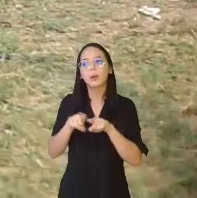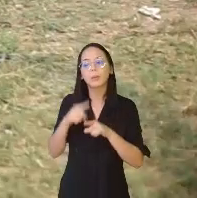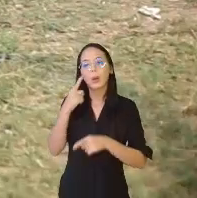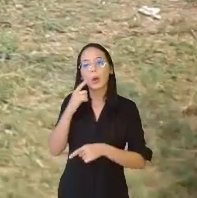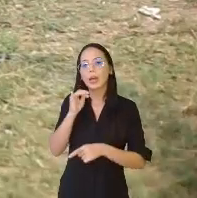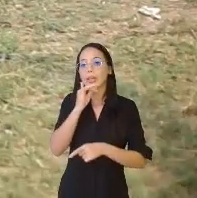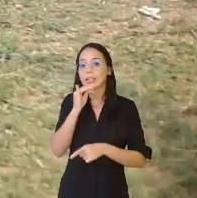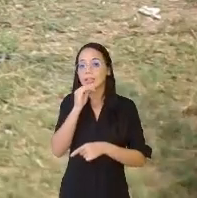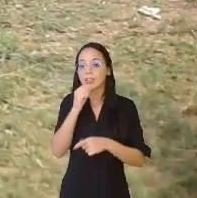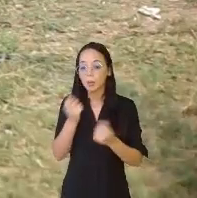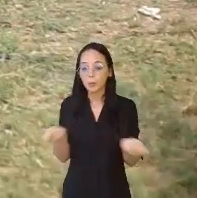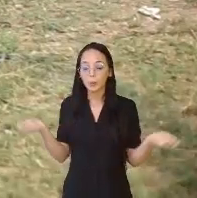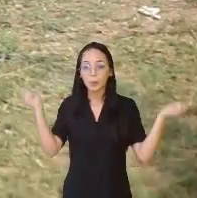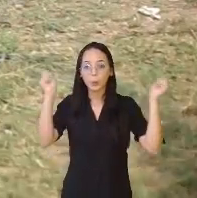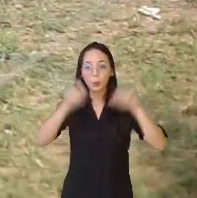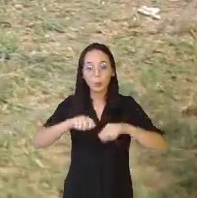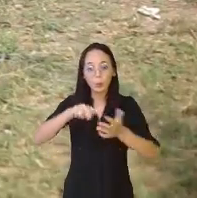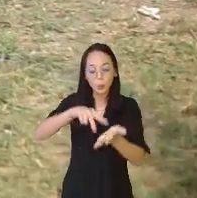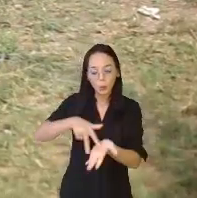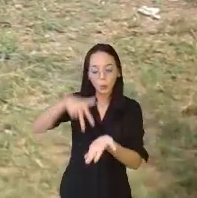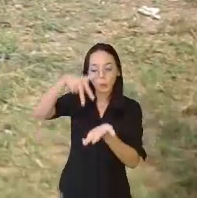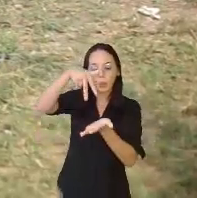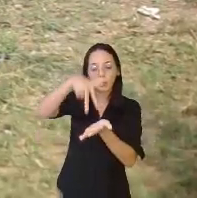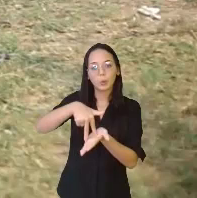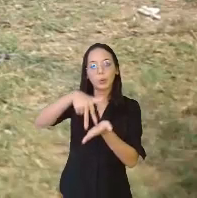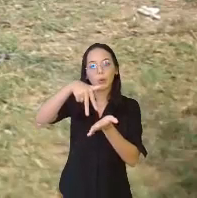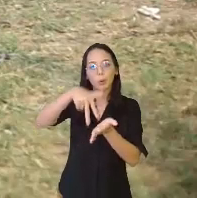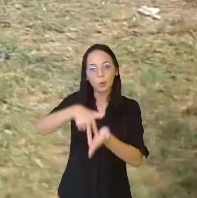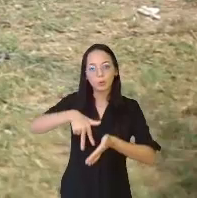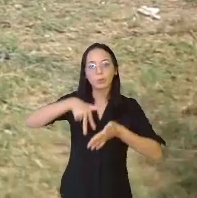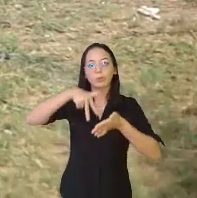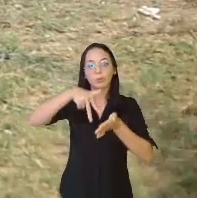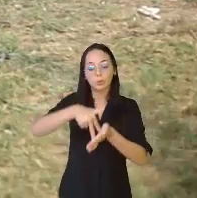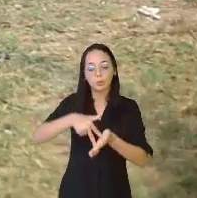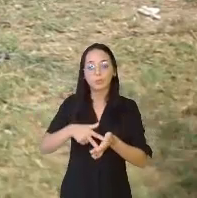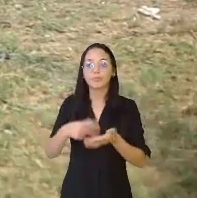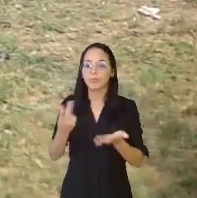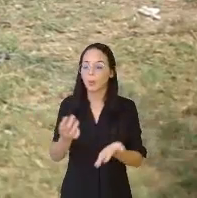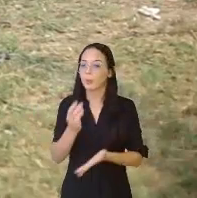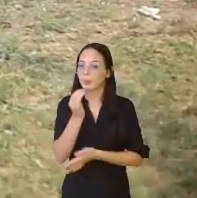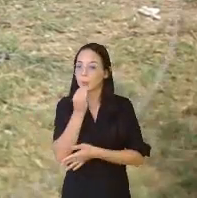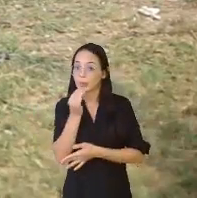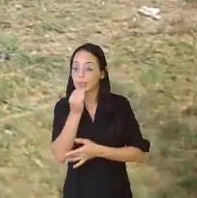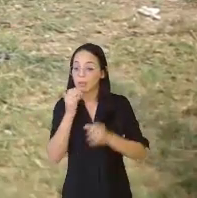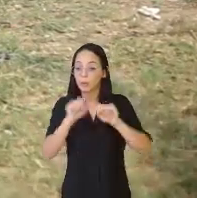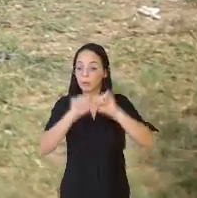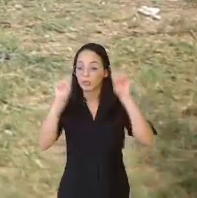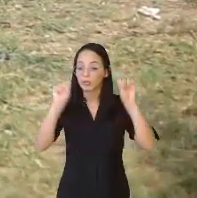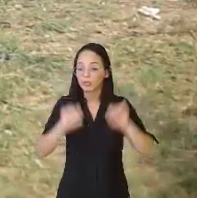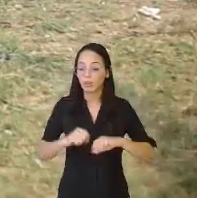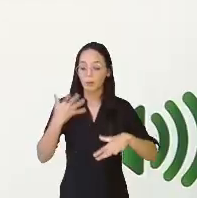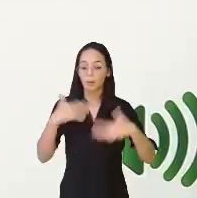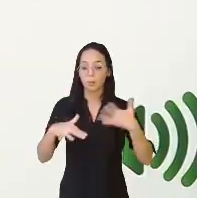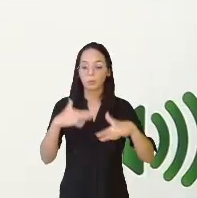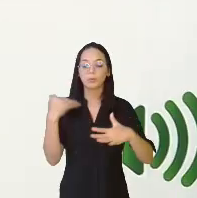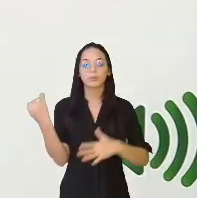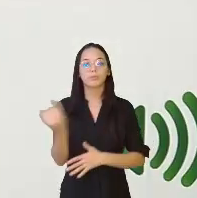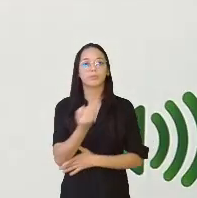pulando corda. Mais um exemplo de que o nosso sistema locomotor é